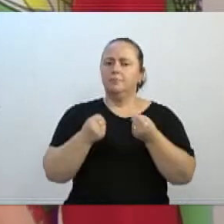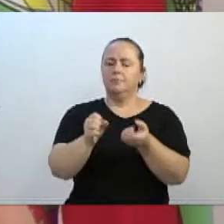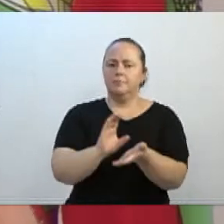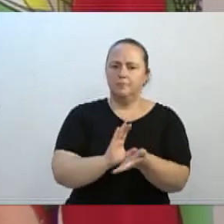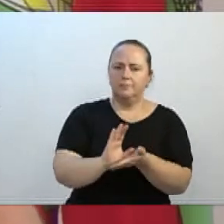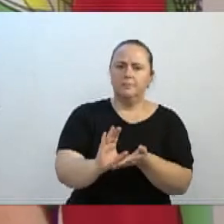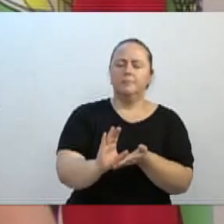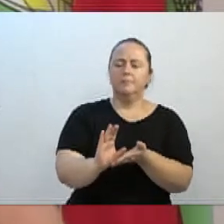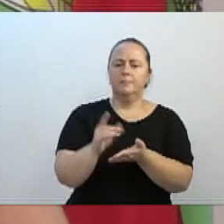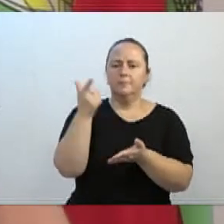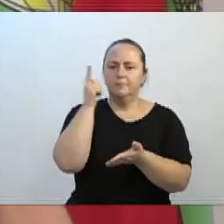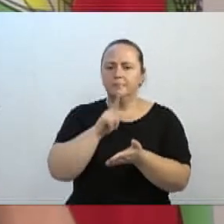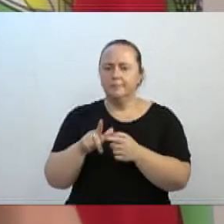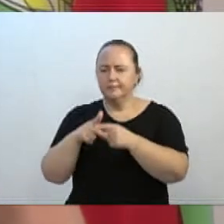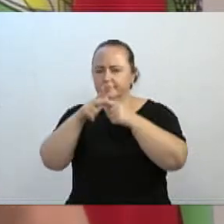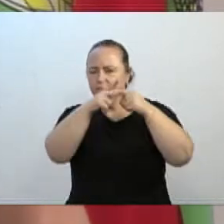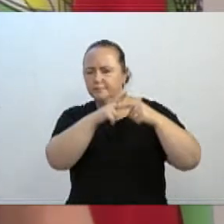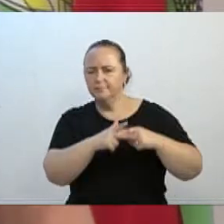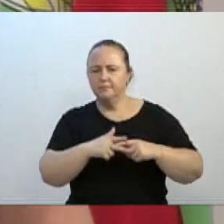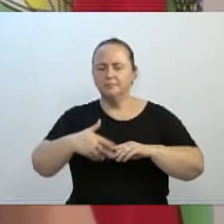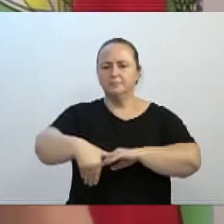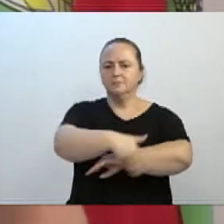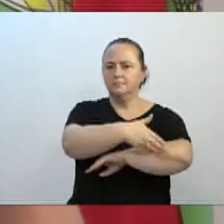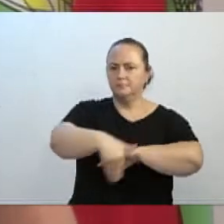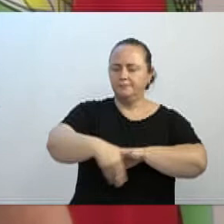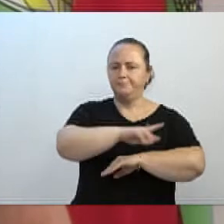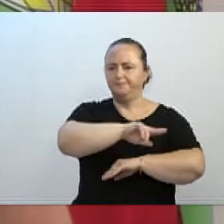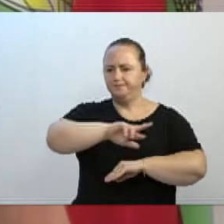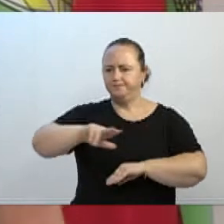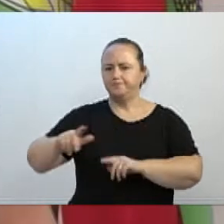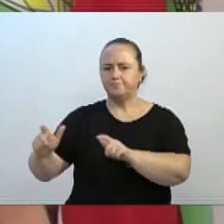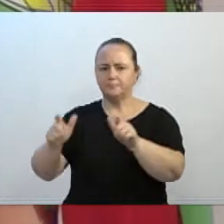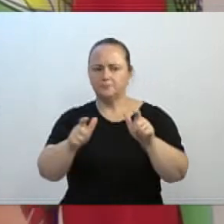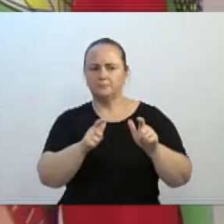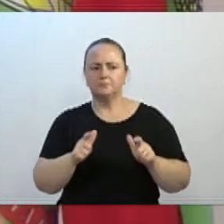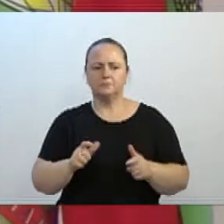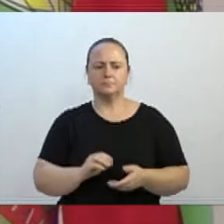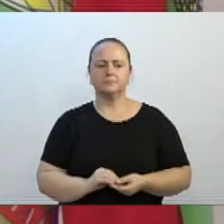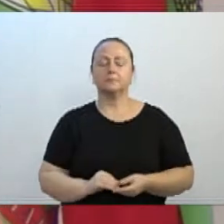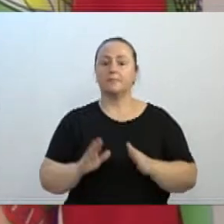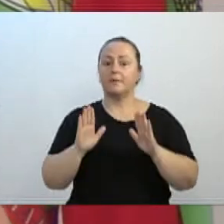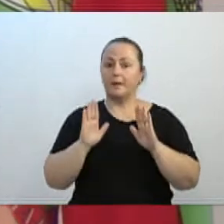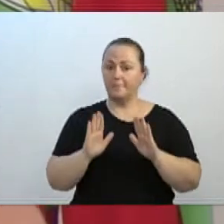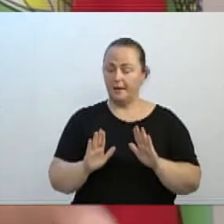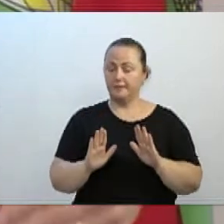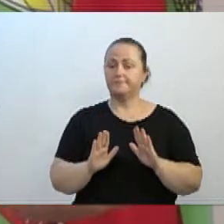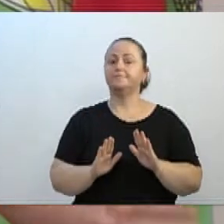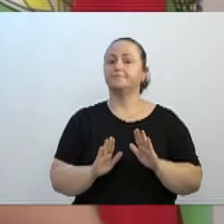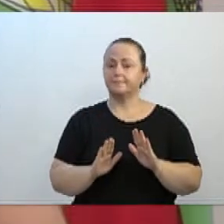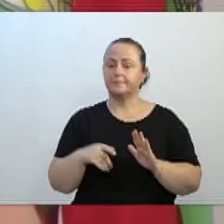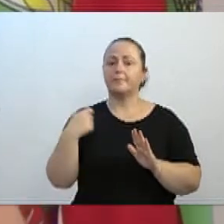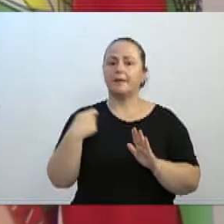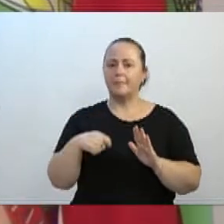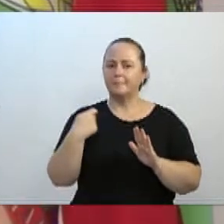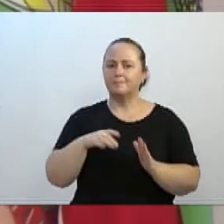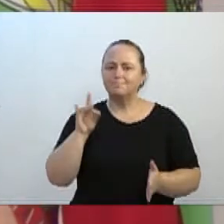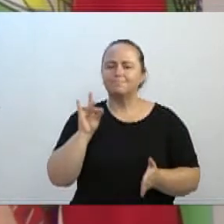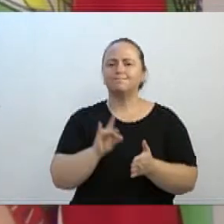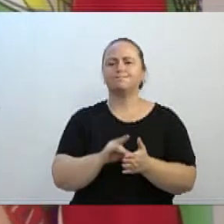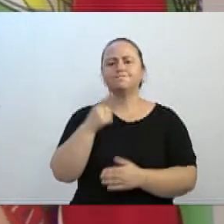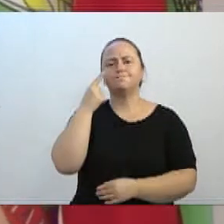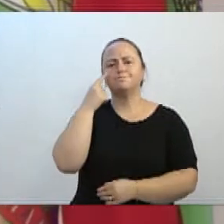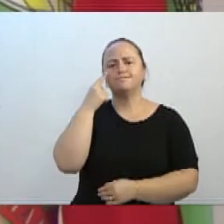para a recuperação de vias em toda a cidade, são vários canteiros de obras, mas a gente não pode deixar de citar os